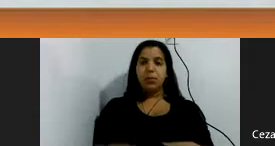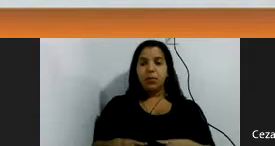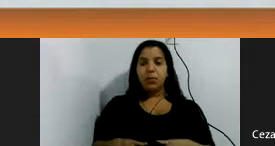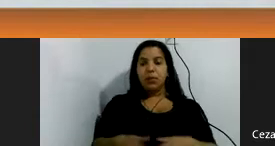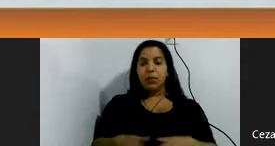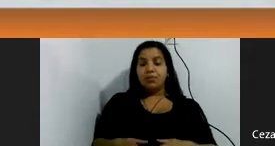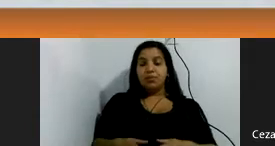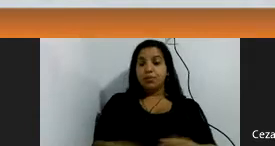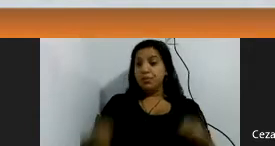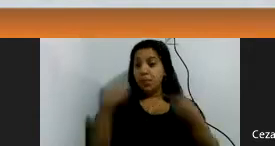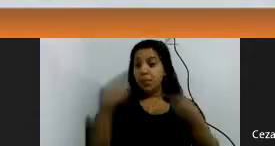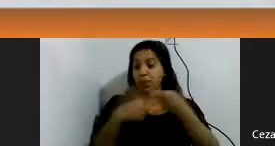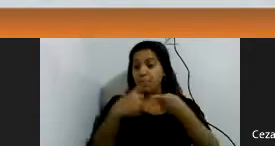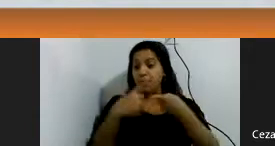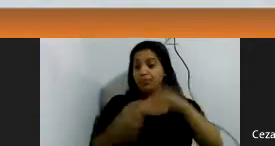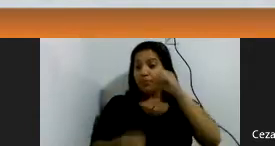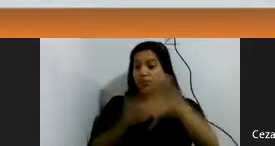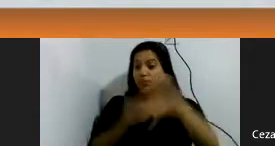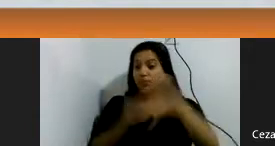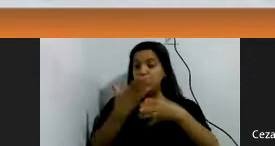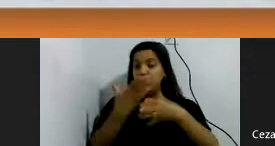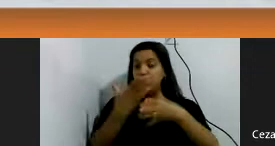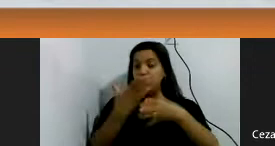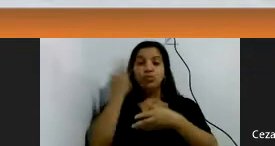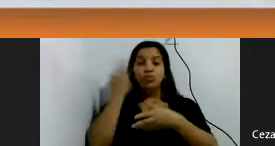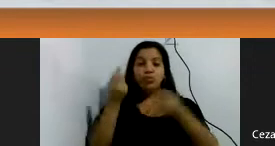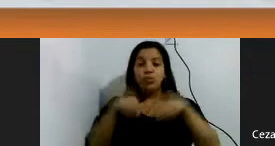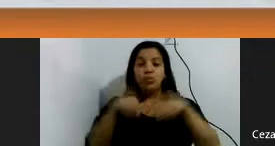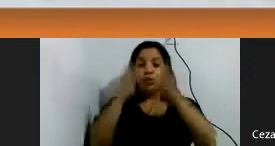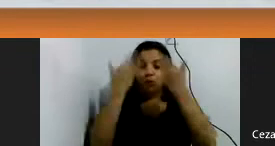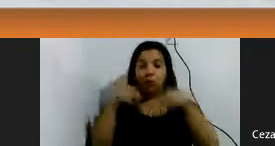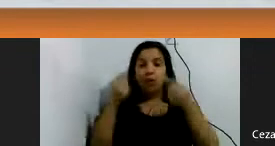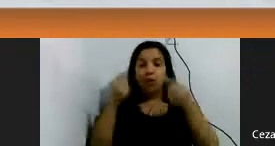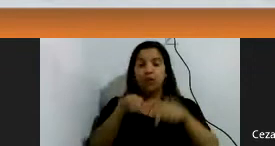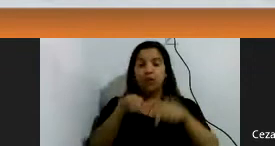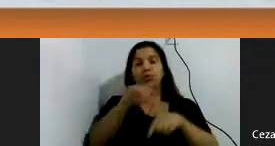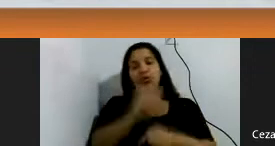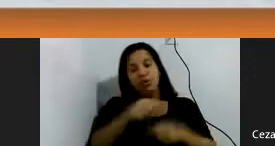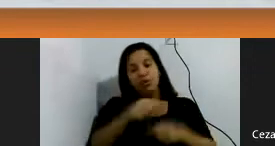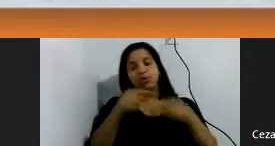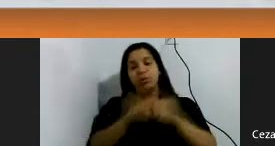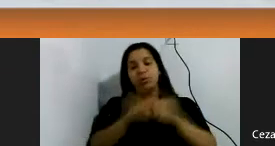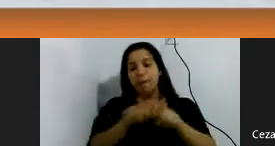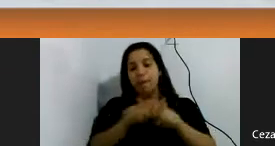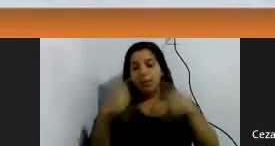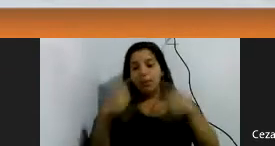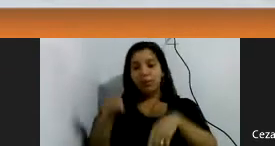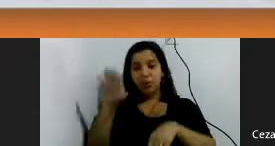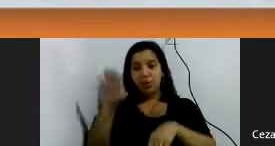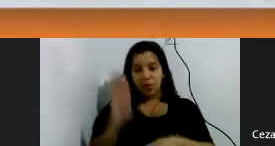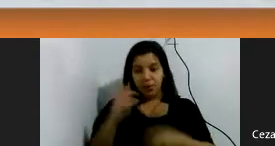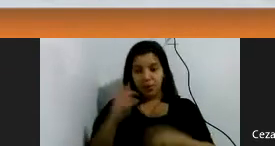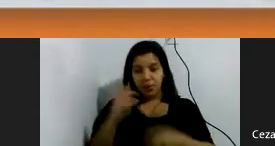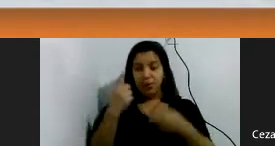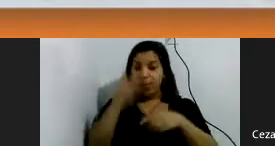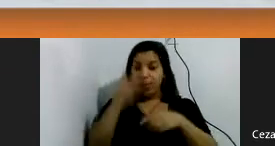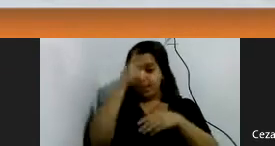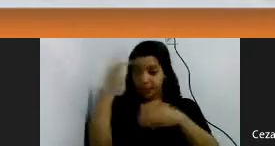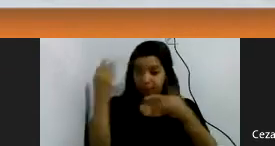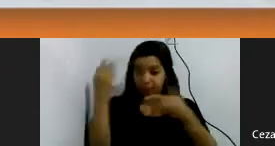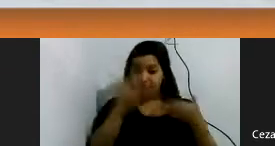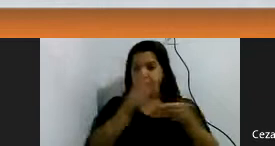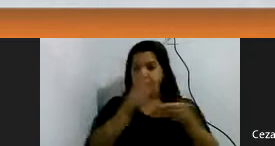Porque a gente tem produção natural de anticorpos anti-A e anti-B, porque é um paciente que não tem